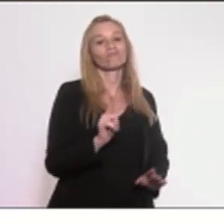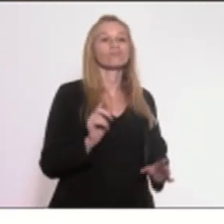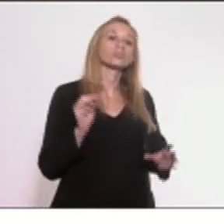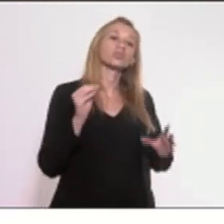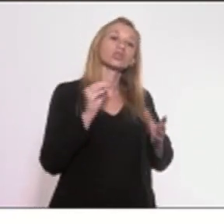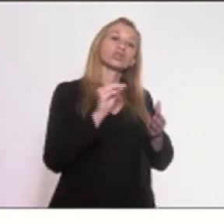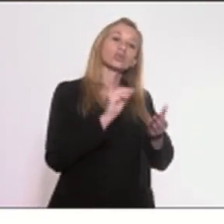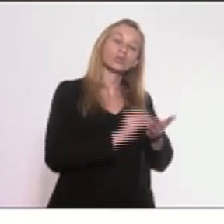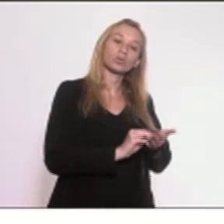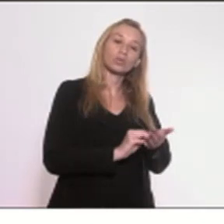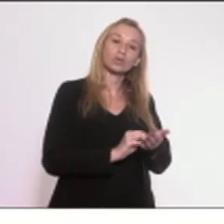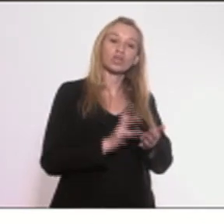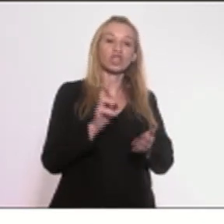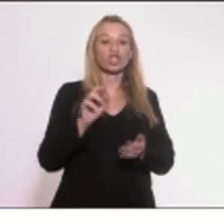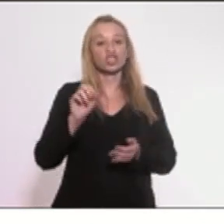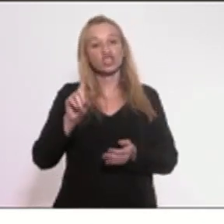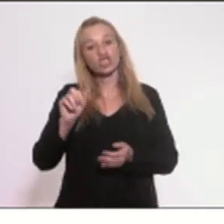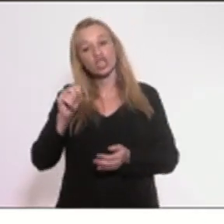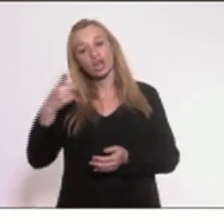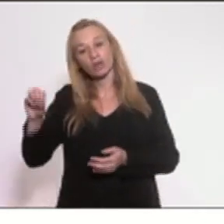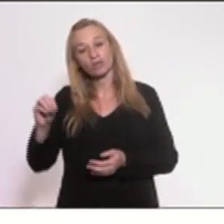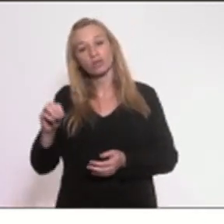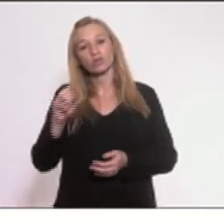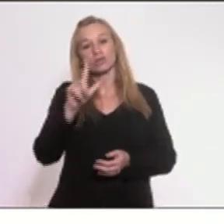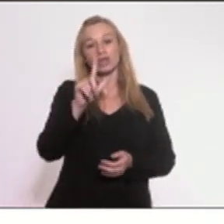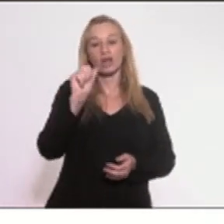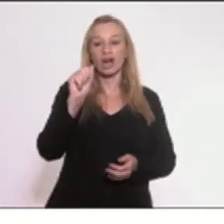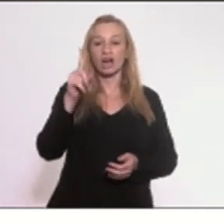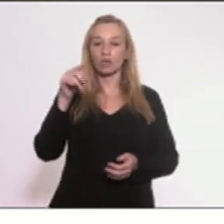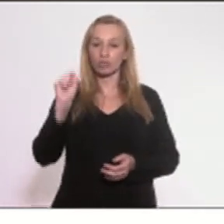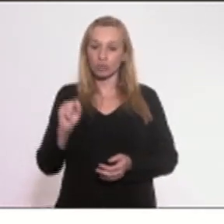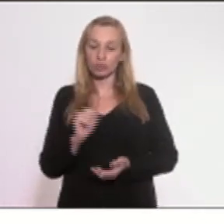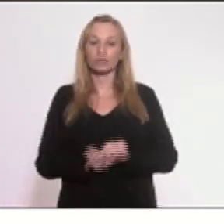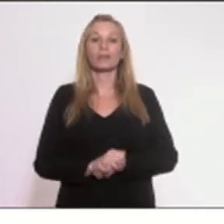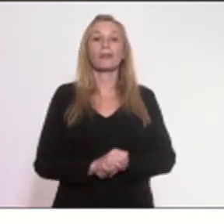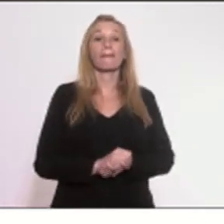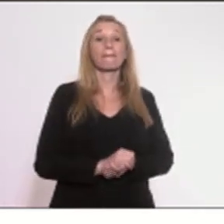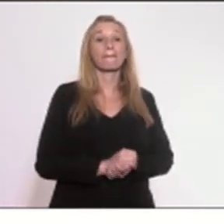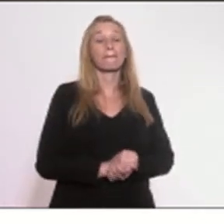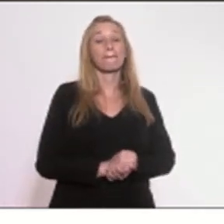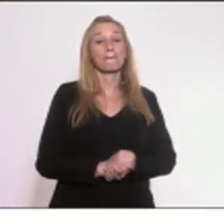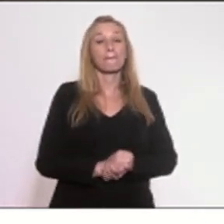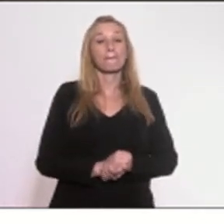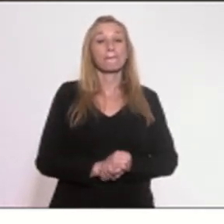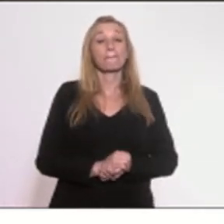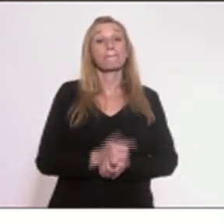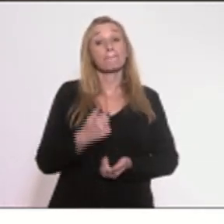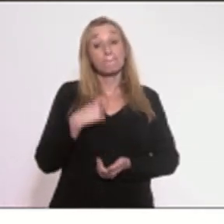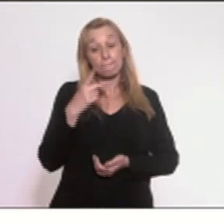Lagos nesse grande regime de diferenciação tributária. E quando